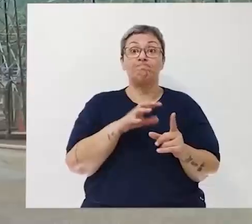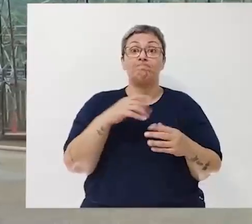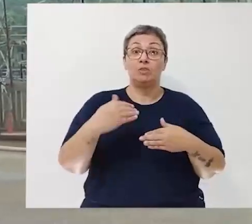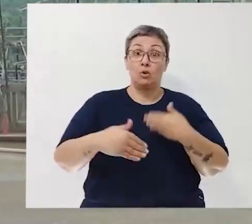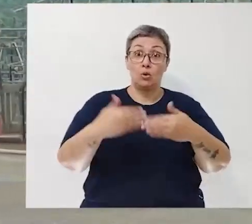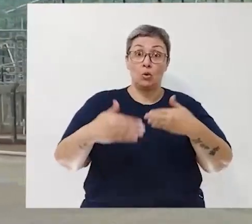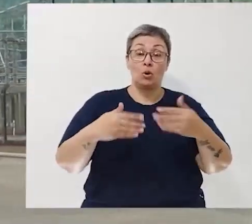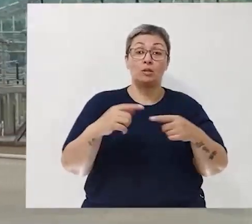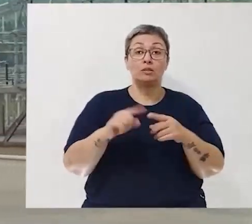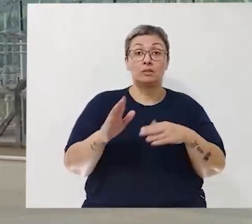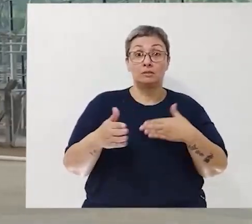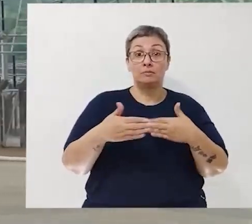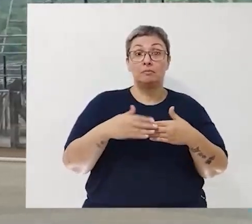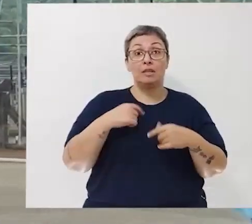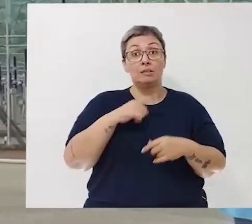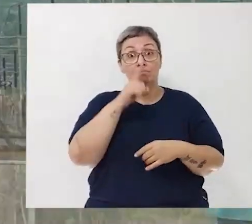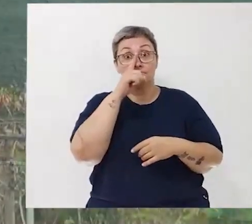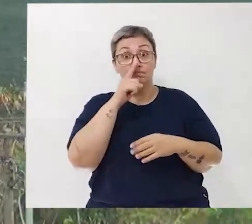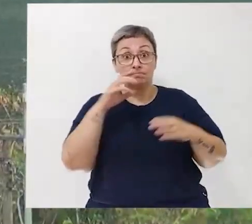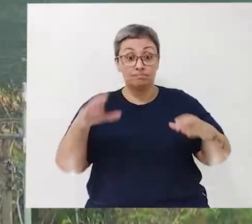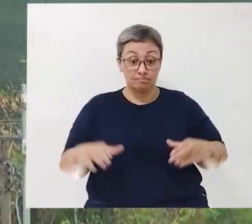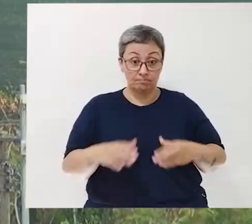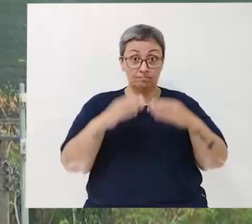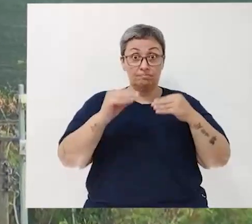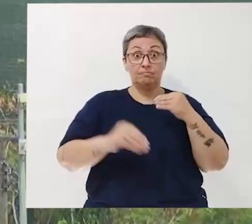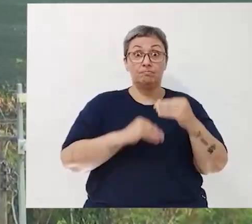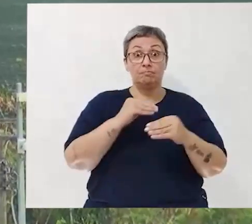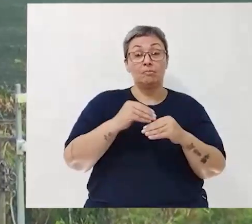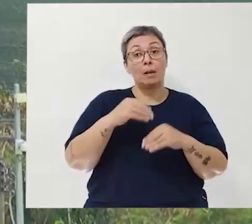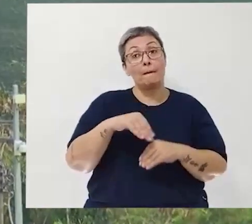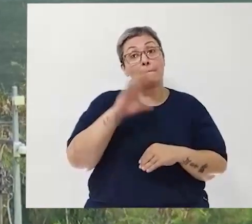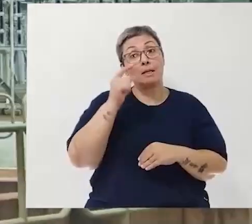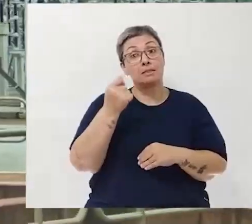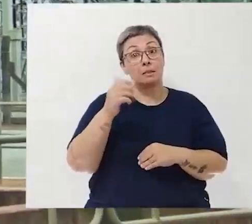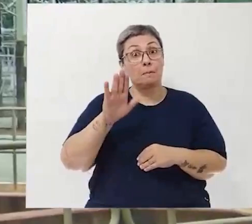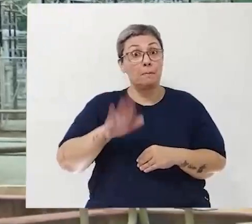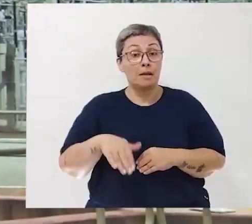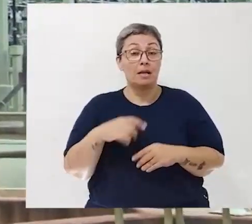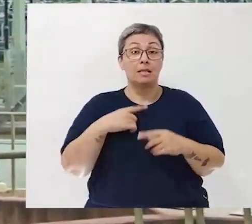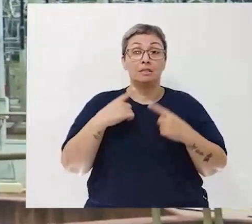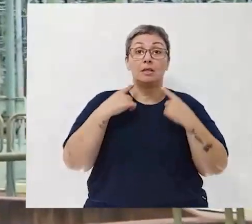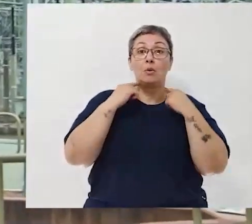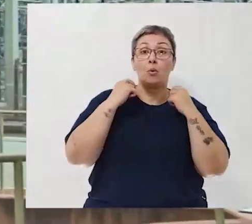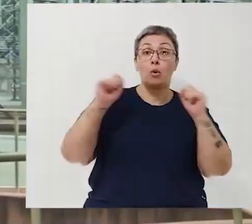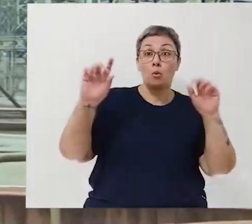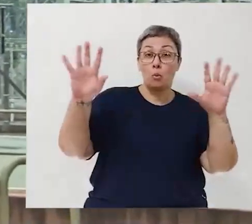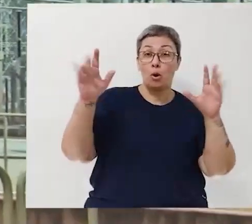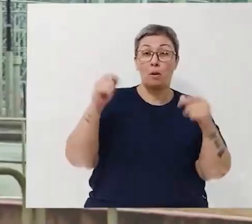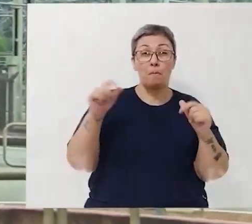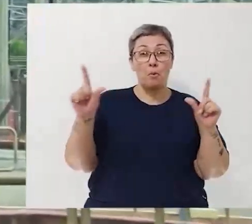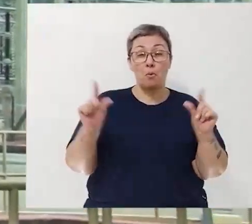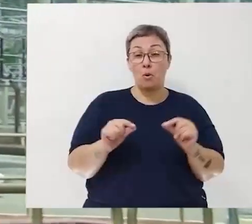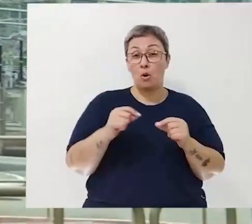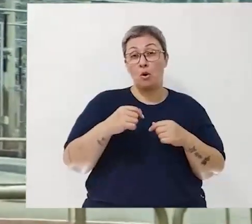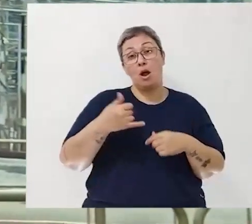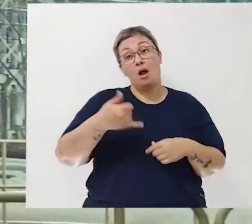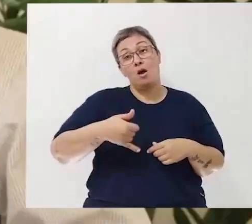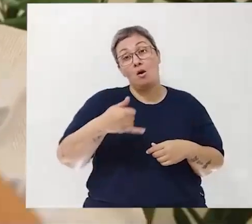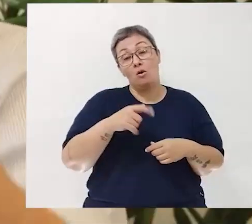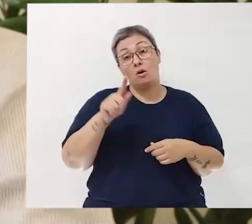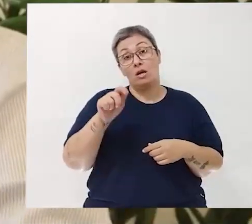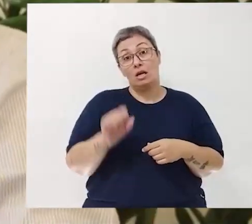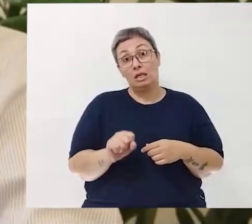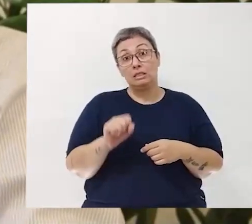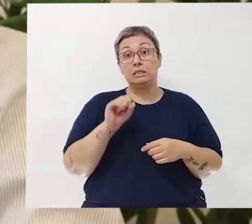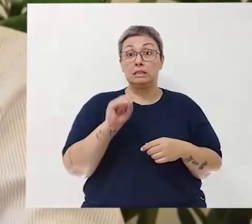hidrelétricas. Apesar dos riscos na energia nuclear, ela parece como fonte mais barata e menos poluente que as termoelétricas a óleo ou a gás.